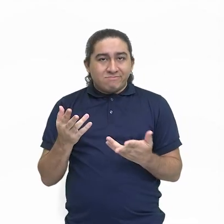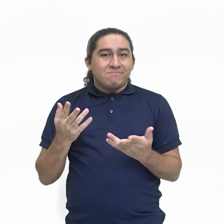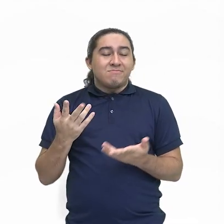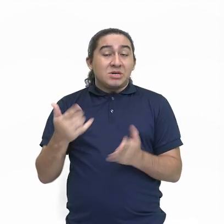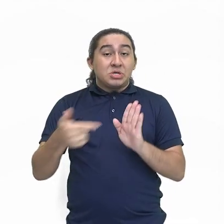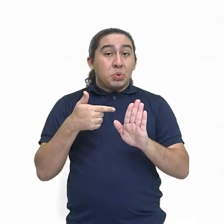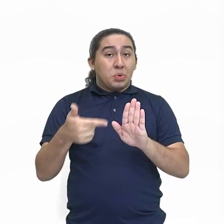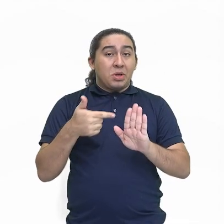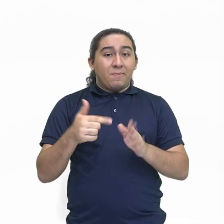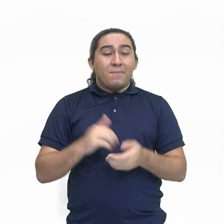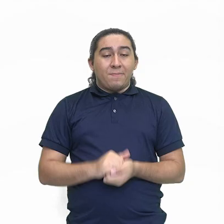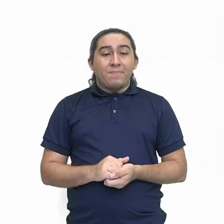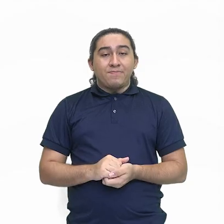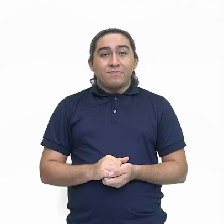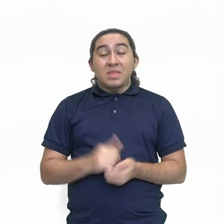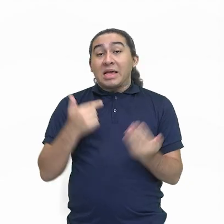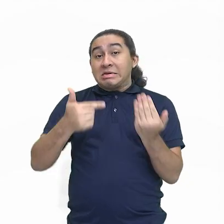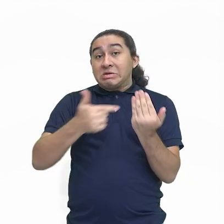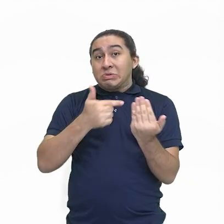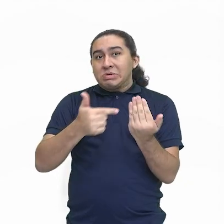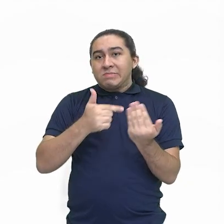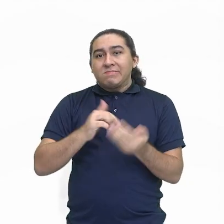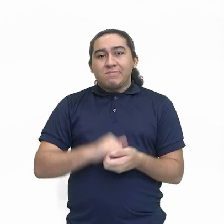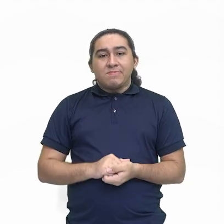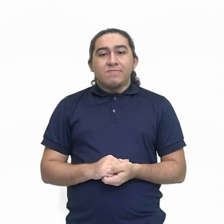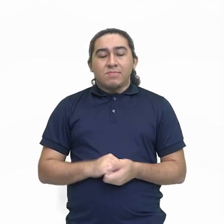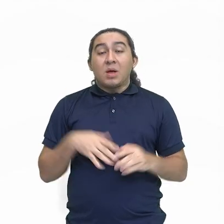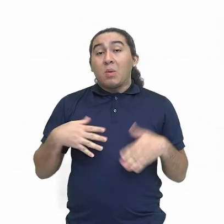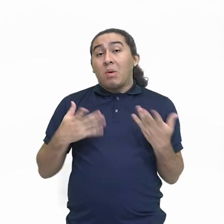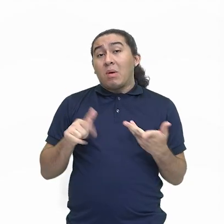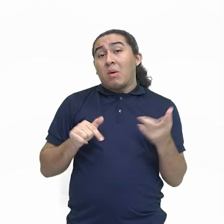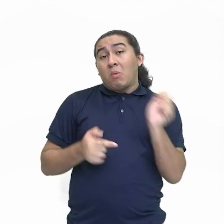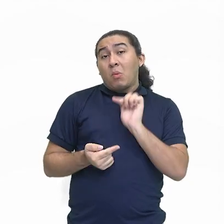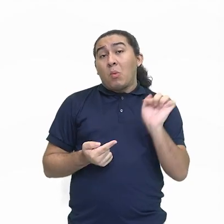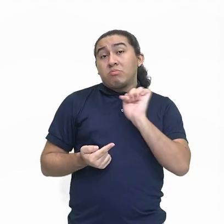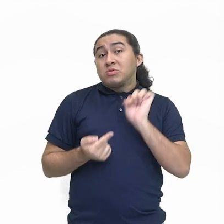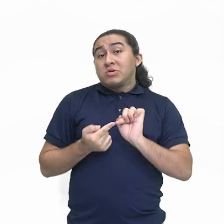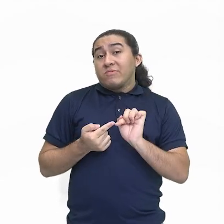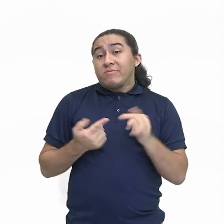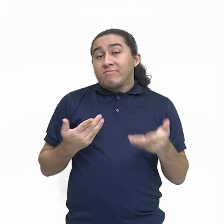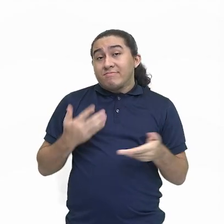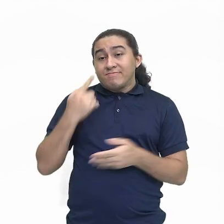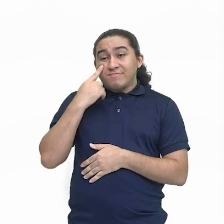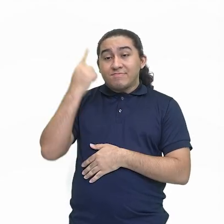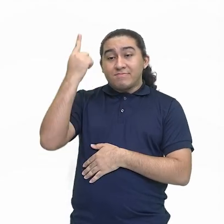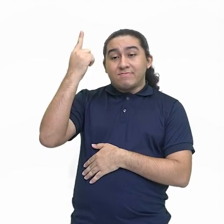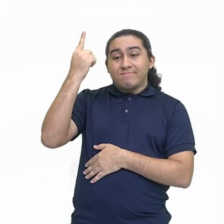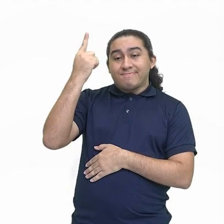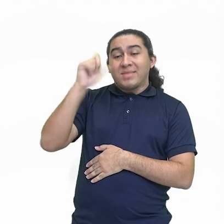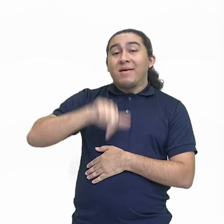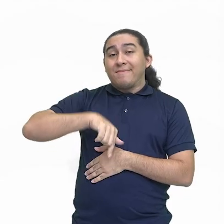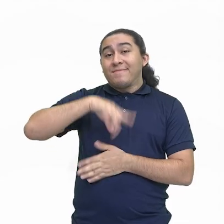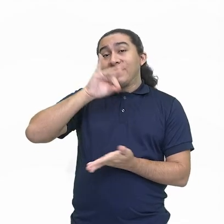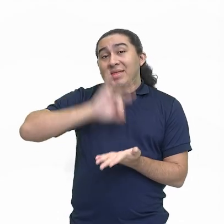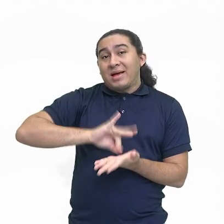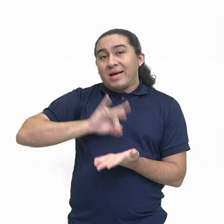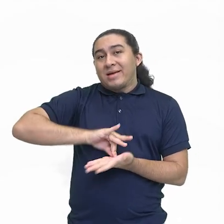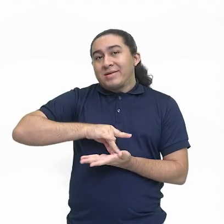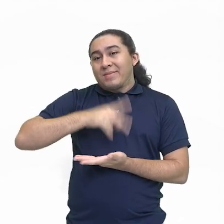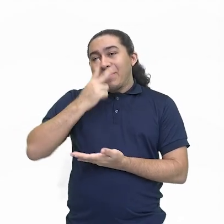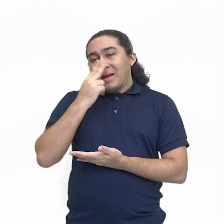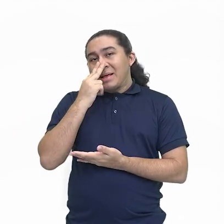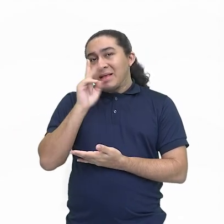primeiro quadro. Muito bonito. Qual é a intenção? É dizer mesmo, né, que ela gostou